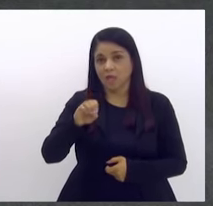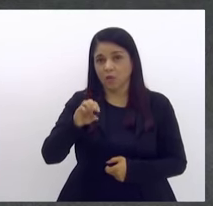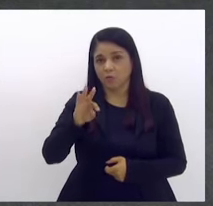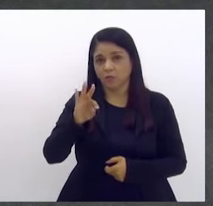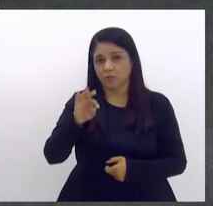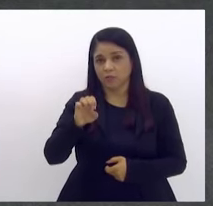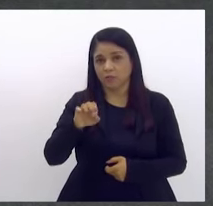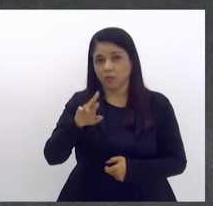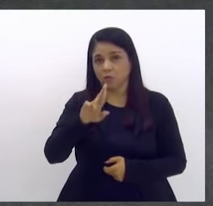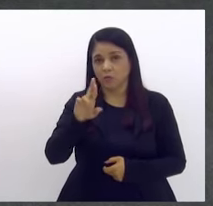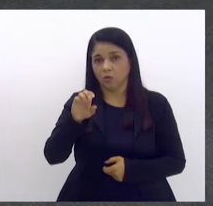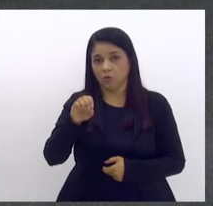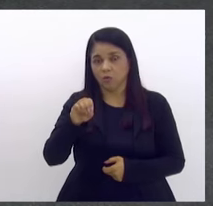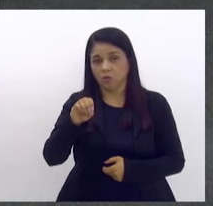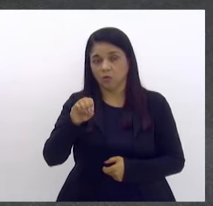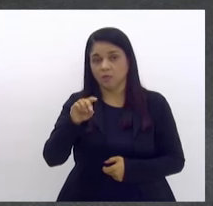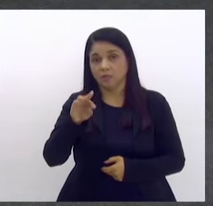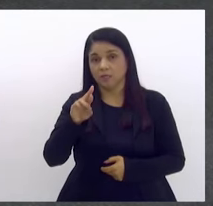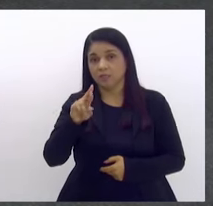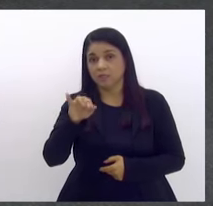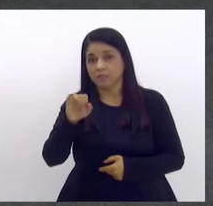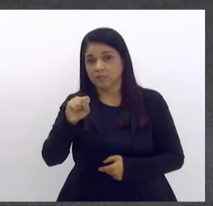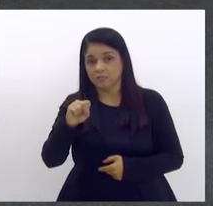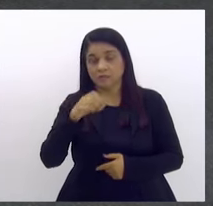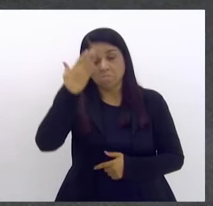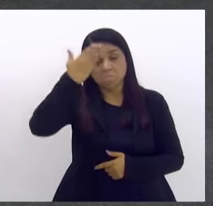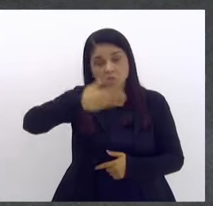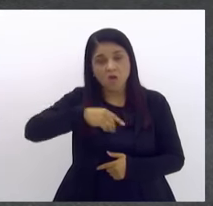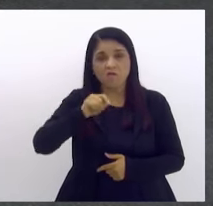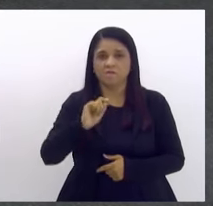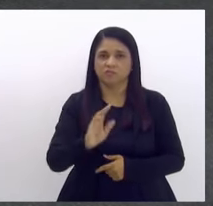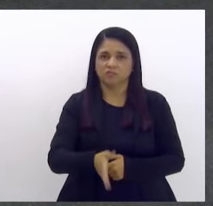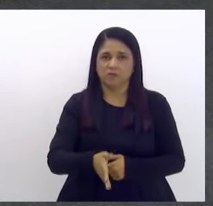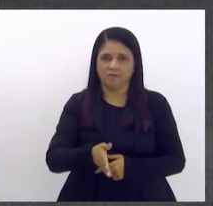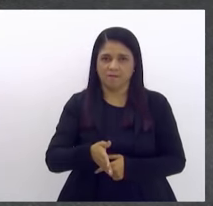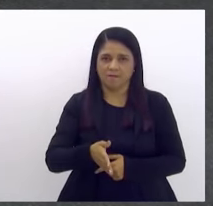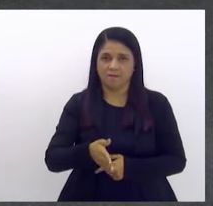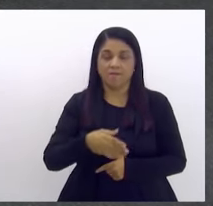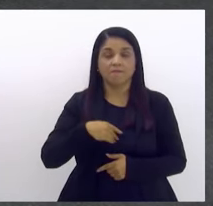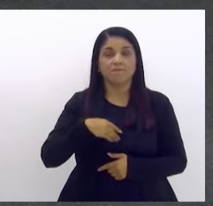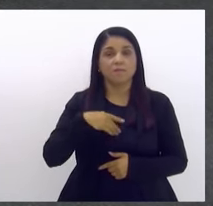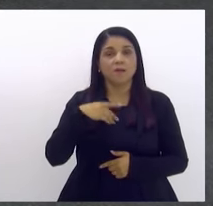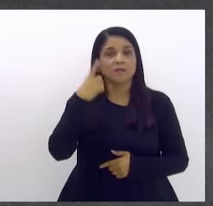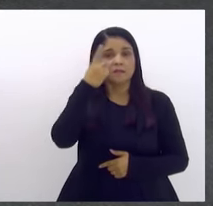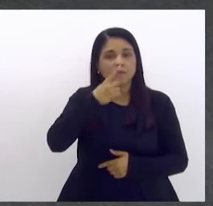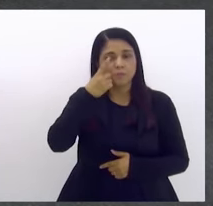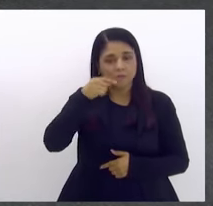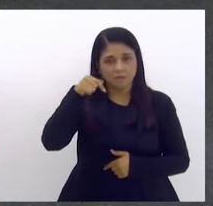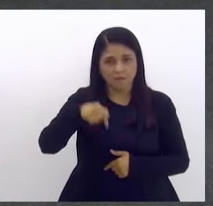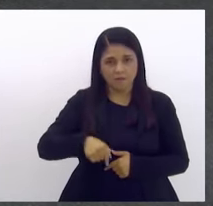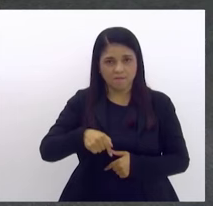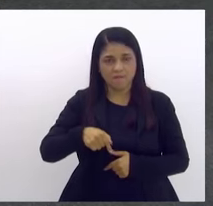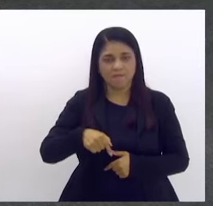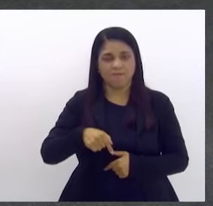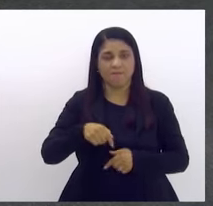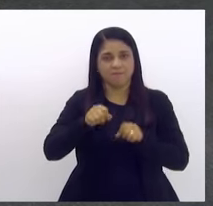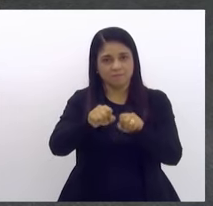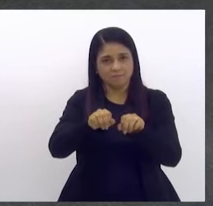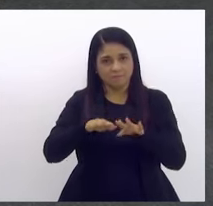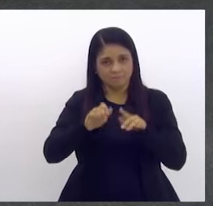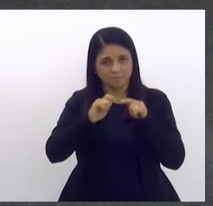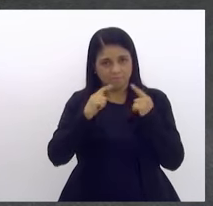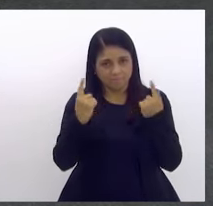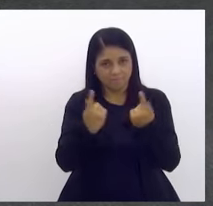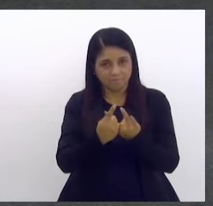famílias, mas está provado. Foi uma deputada do PSOL desta casa da Assembleia Legislativa do Rio de